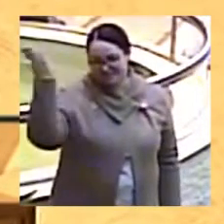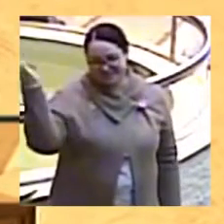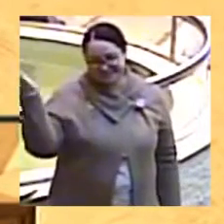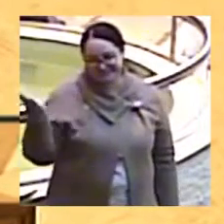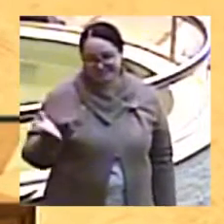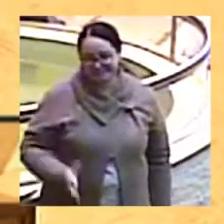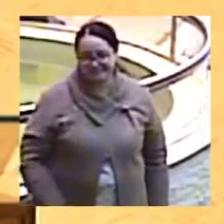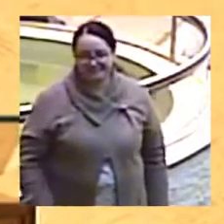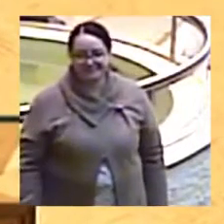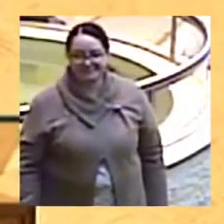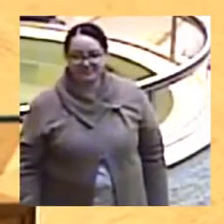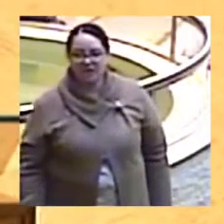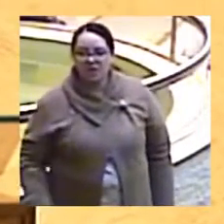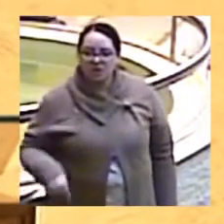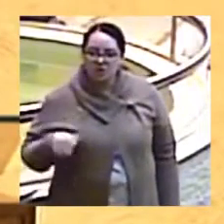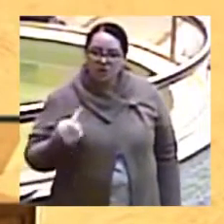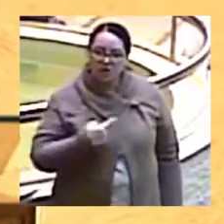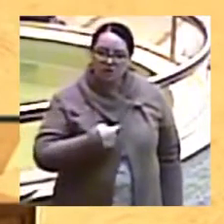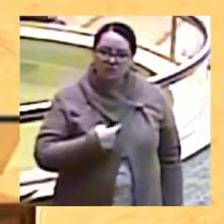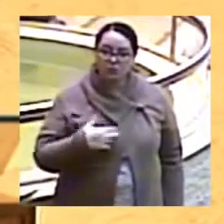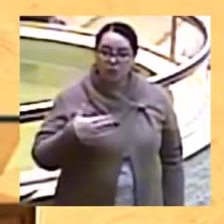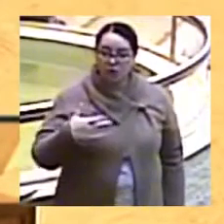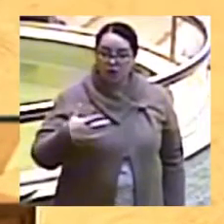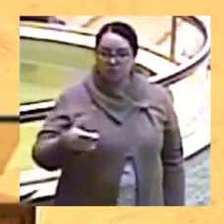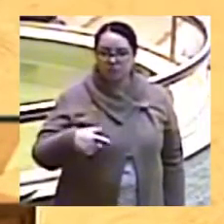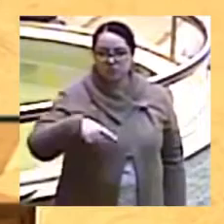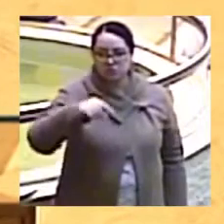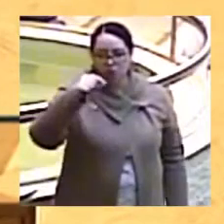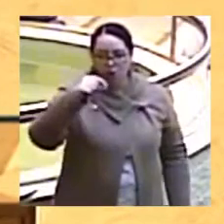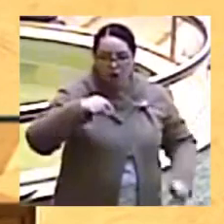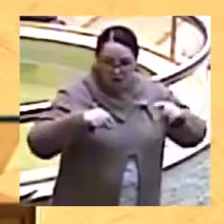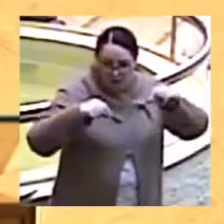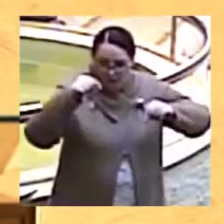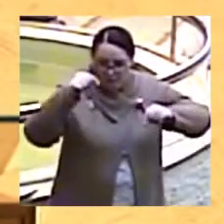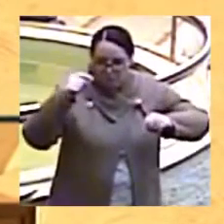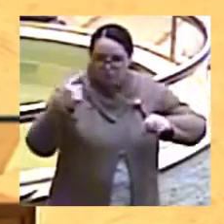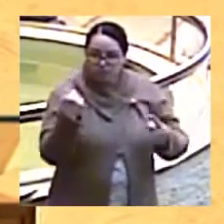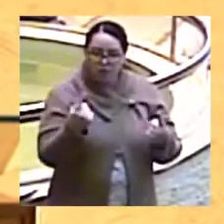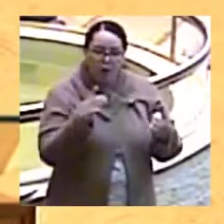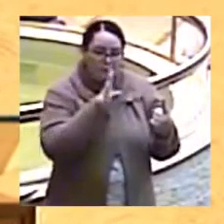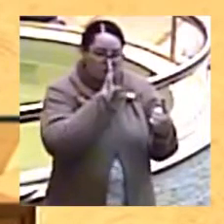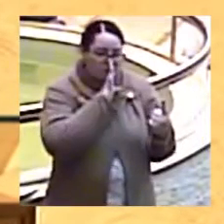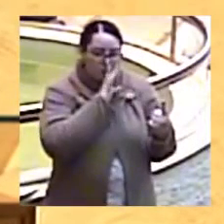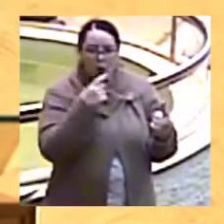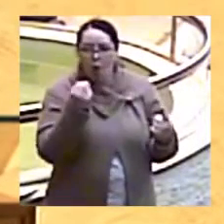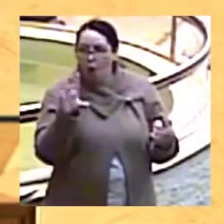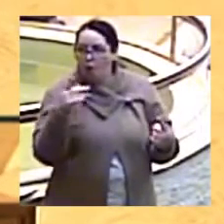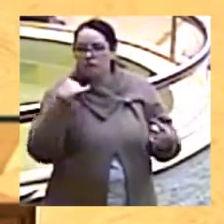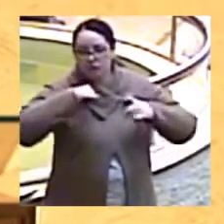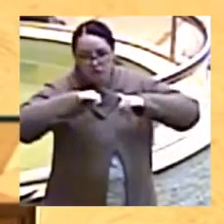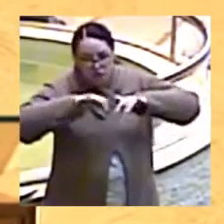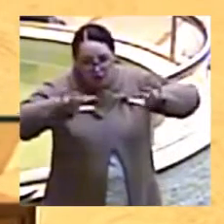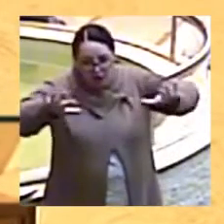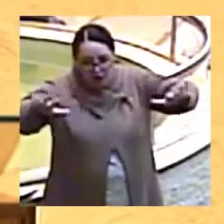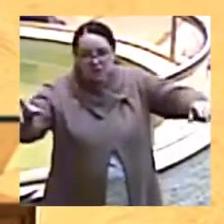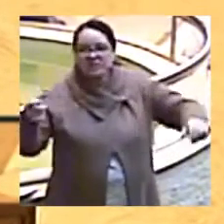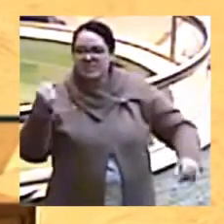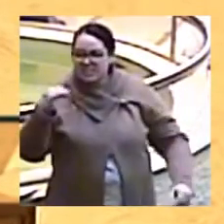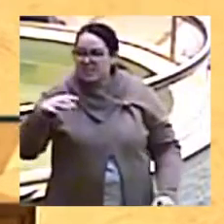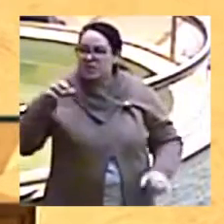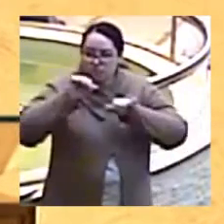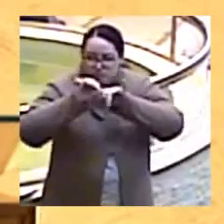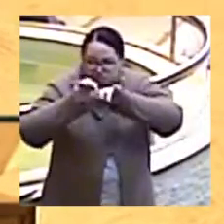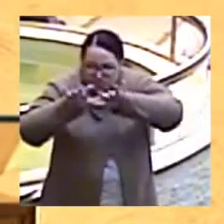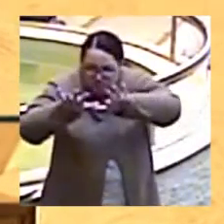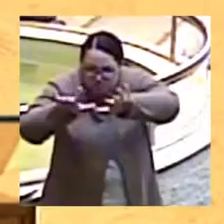Quando nós tomamos posições, mediante a palavra do Senhor, não tenha dúvida, que a bênção de Deus, chega na nossa